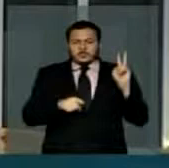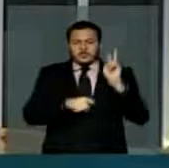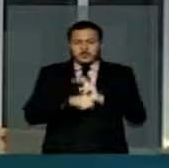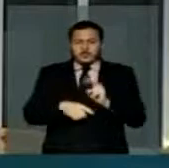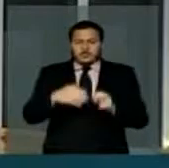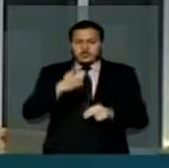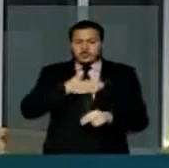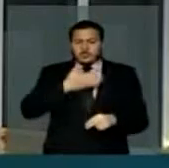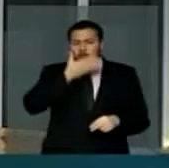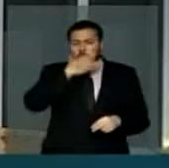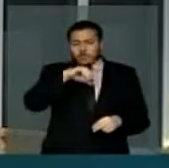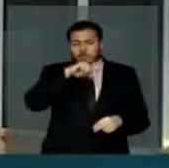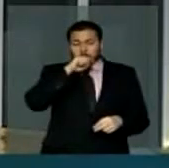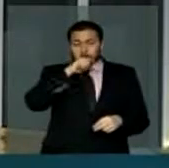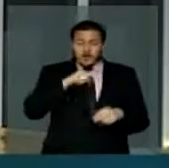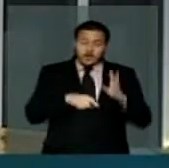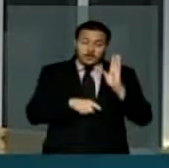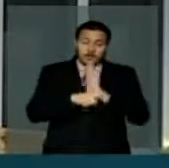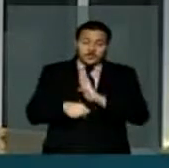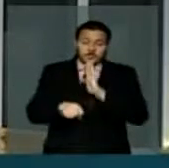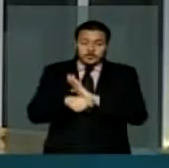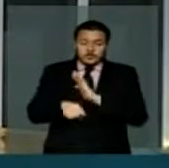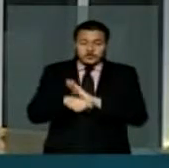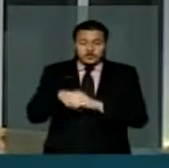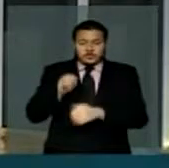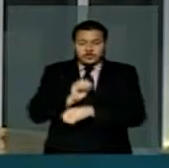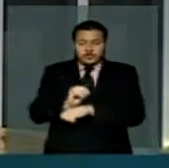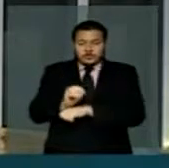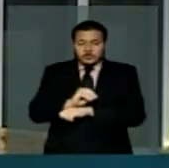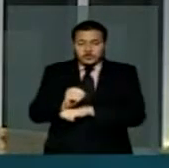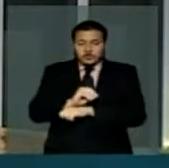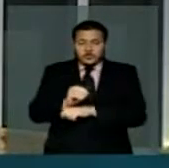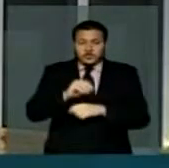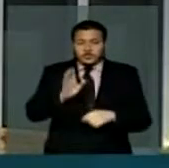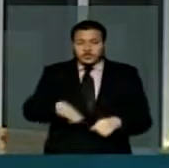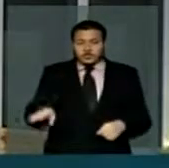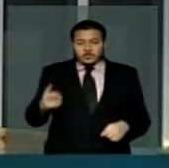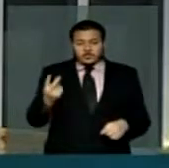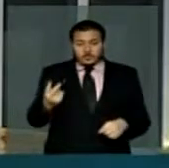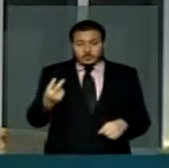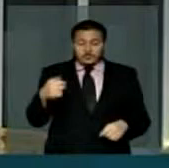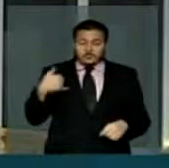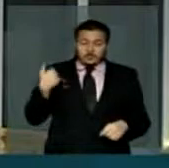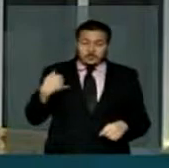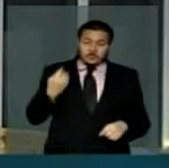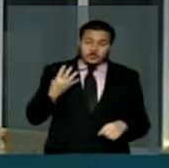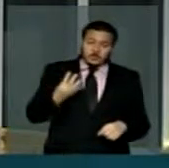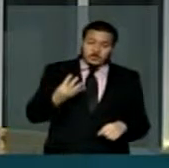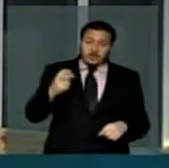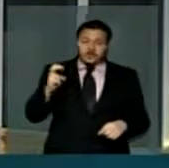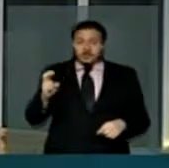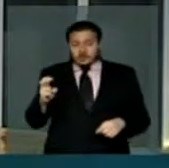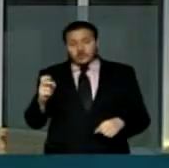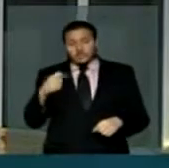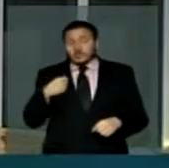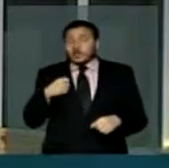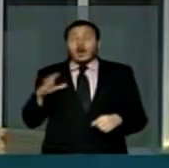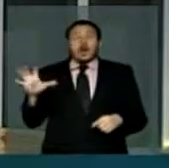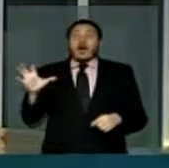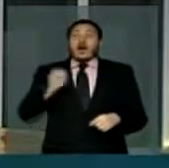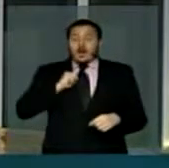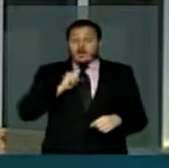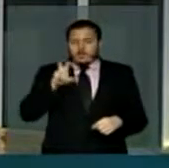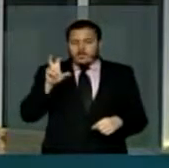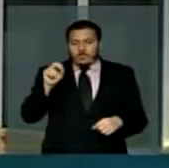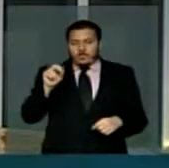ao meu pai, seja ajudando no cuidado às 2 crianças de 4 e 5 anos que idolatram o avô e que talvez tenha